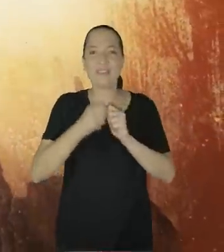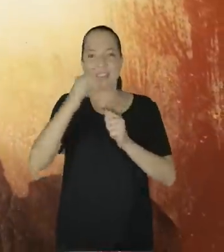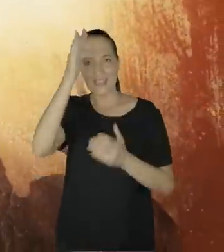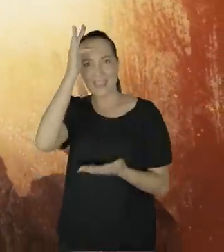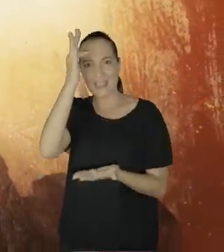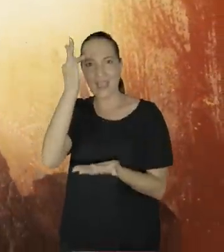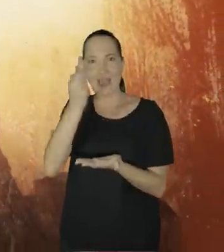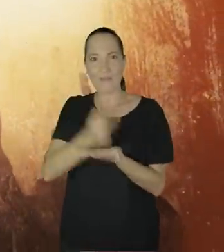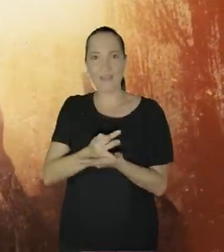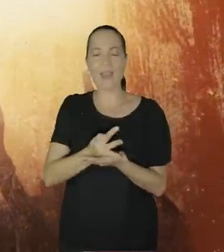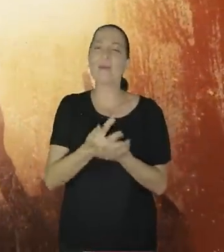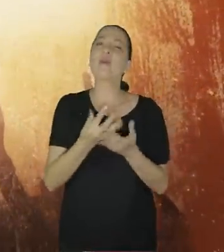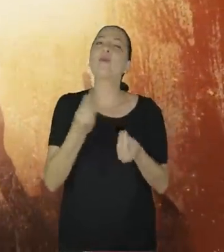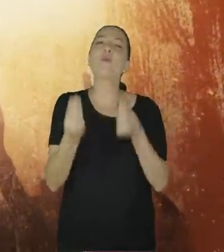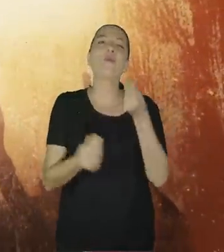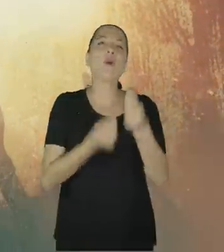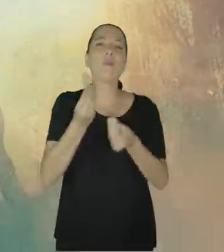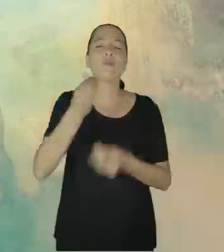do milagre.